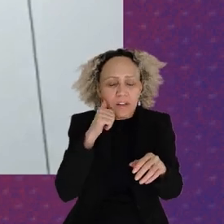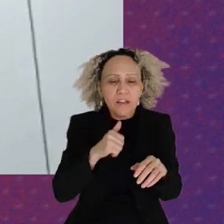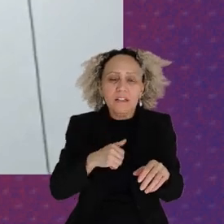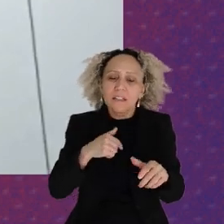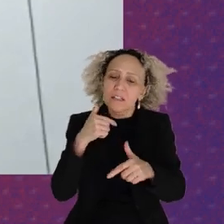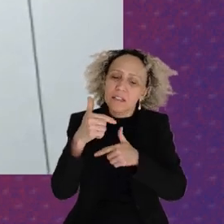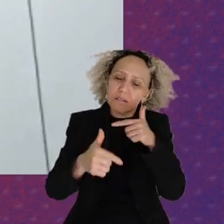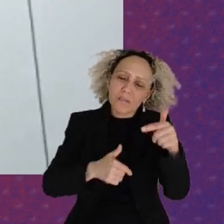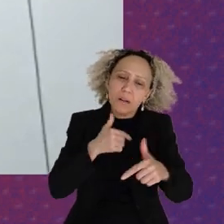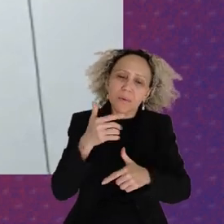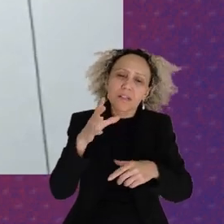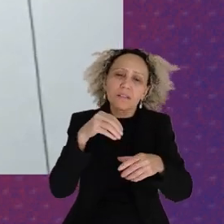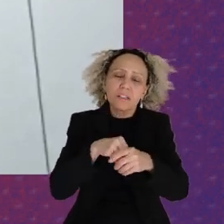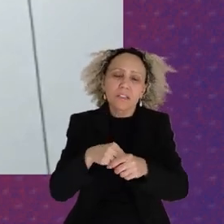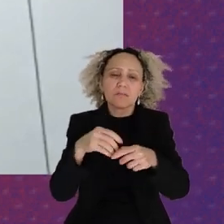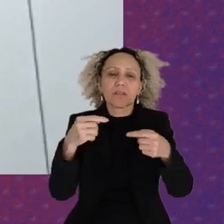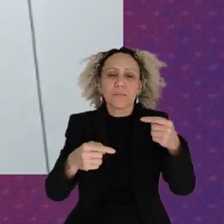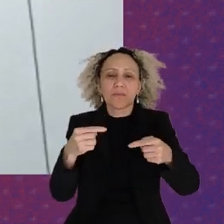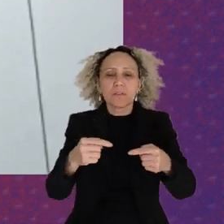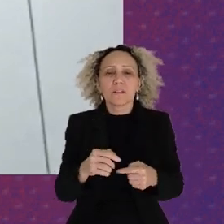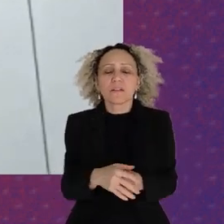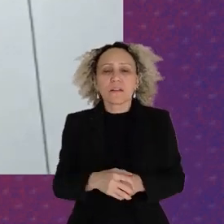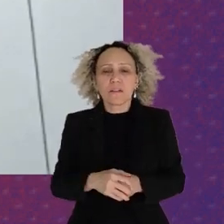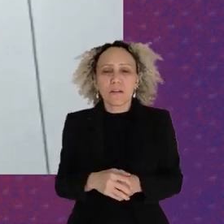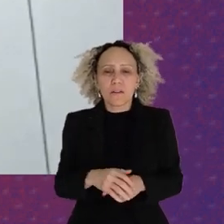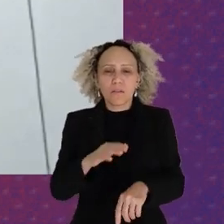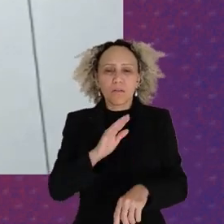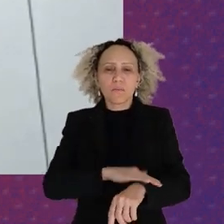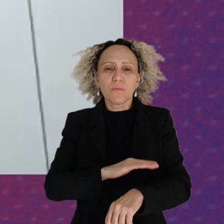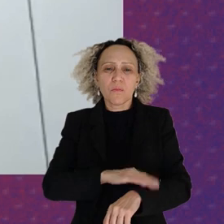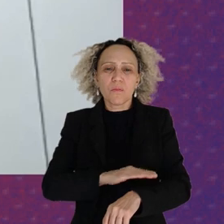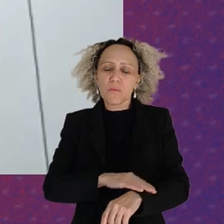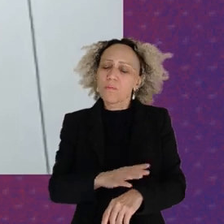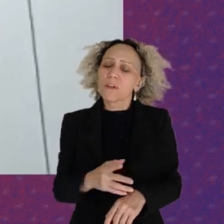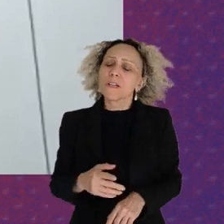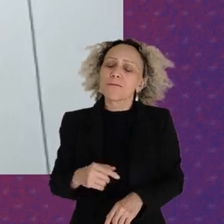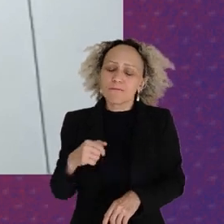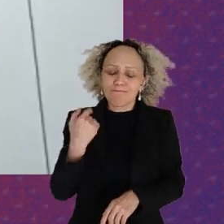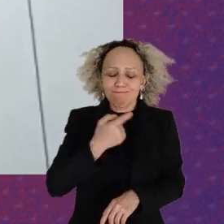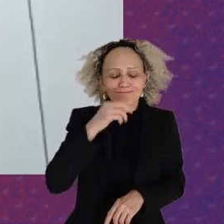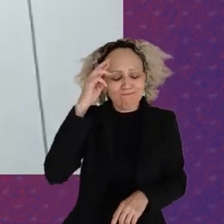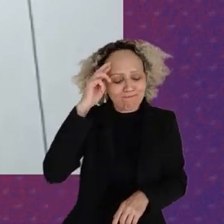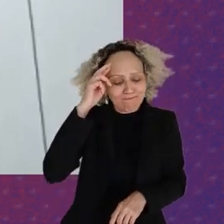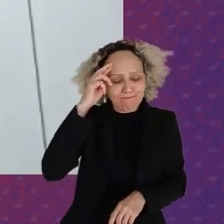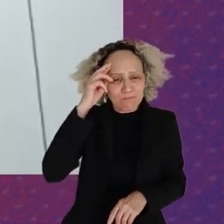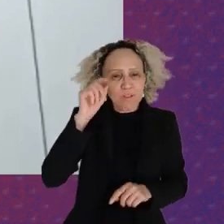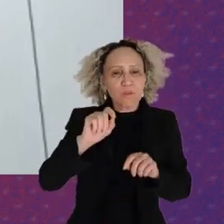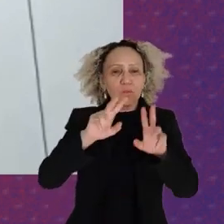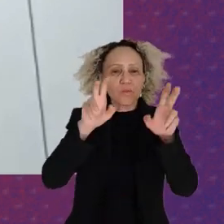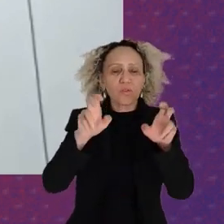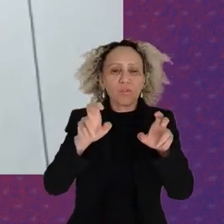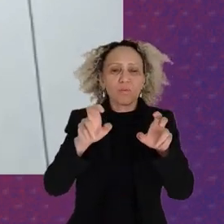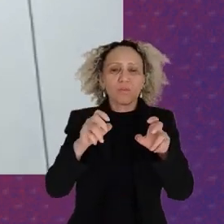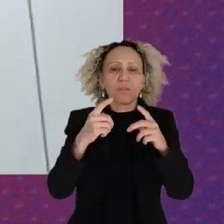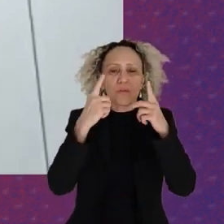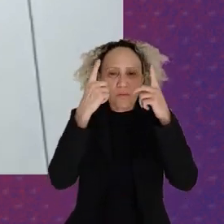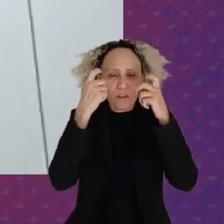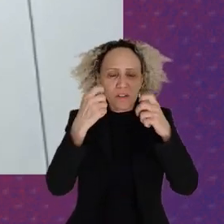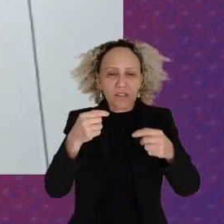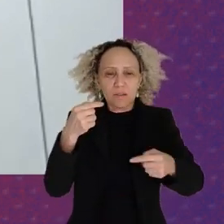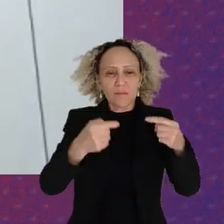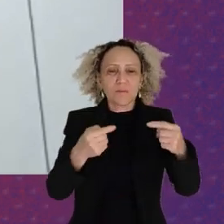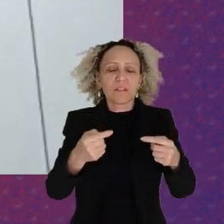contribuições, e foi um momento de profundo debate, de profunda reflexão sobre a violência política de gênero, raça e